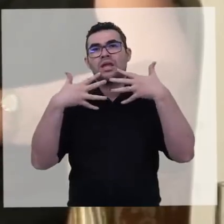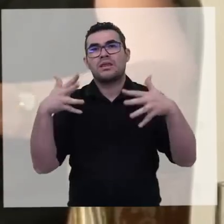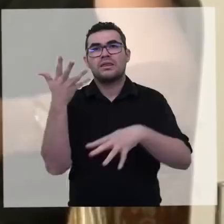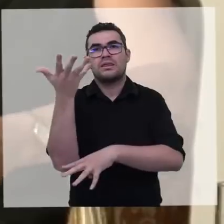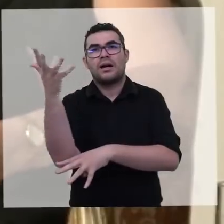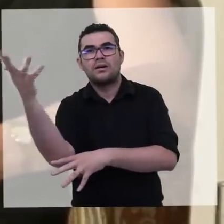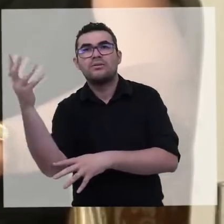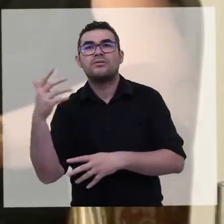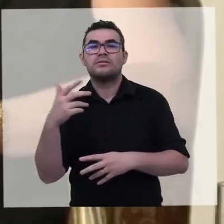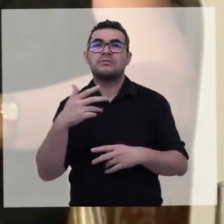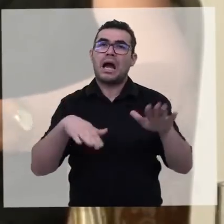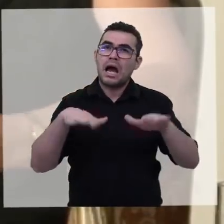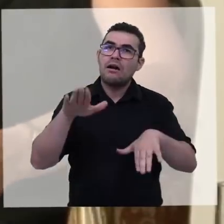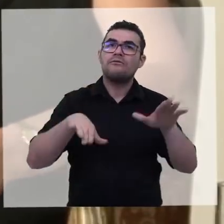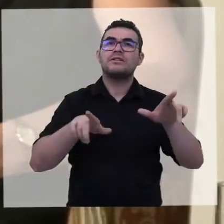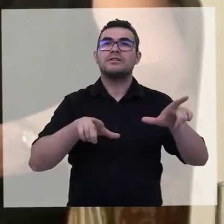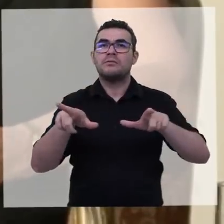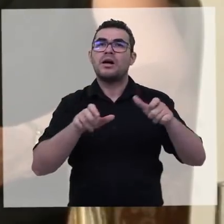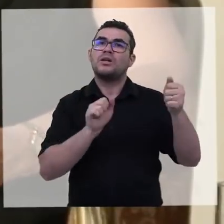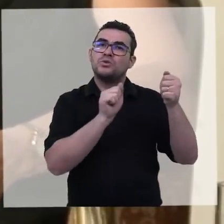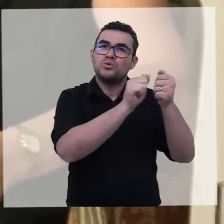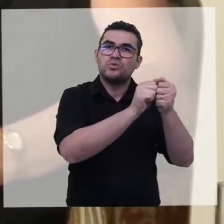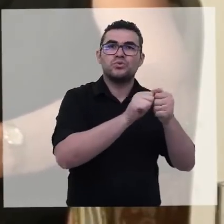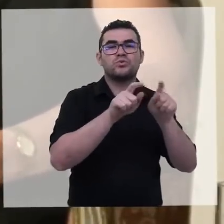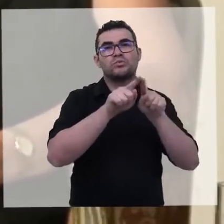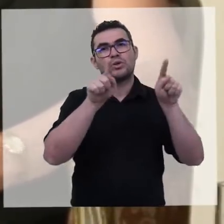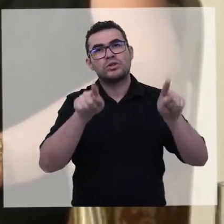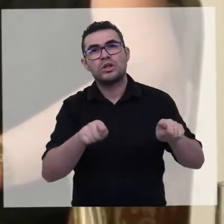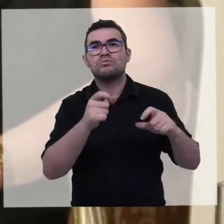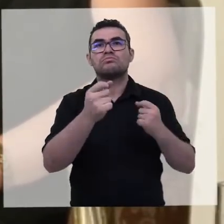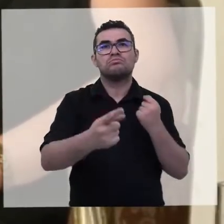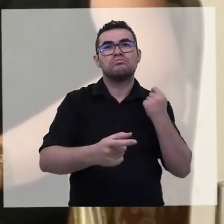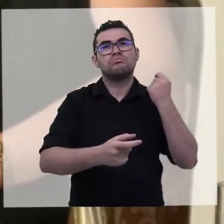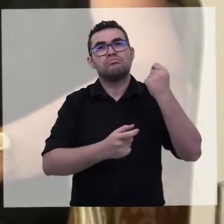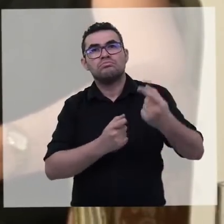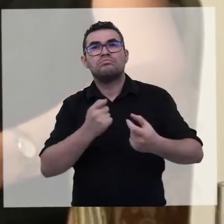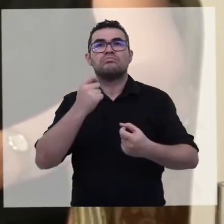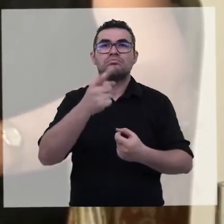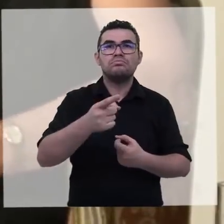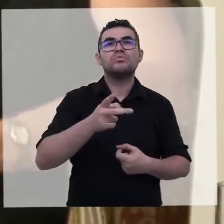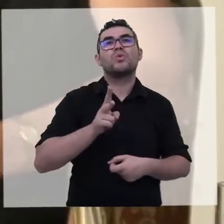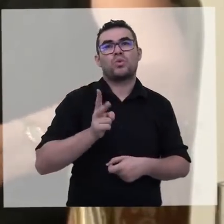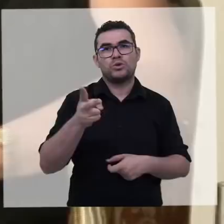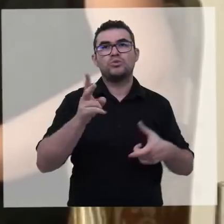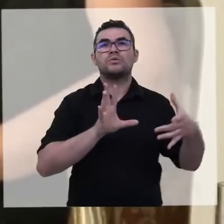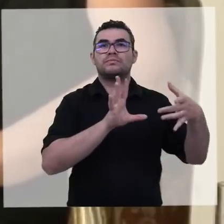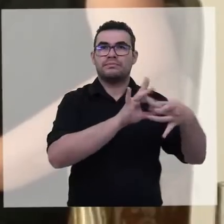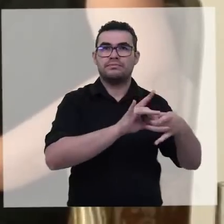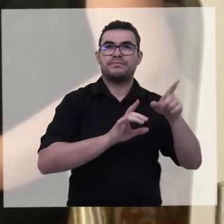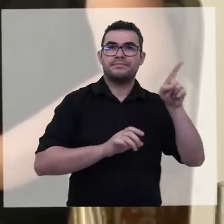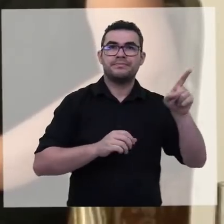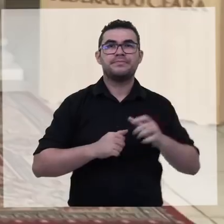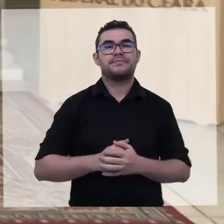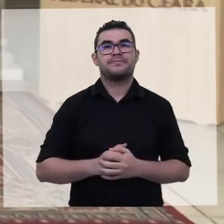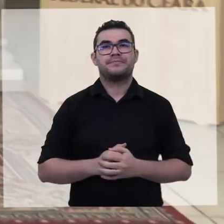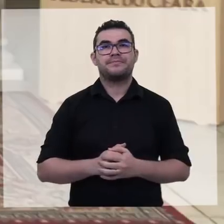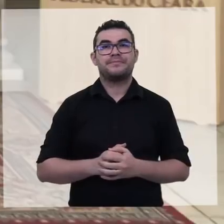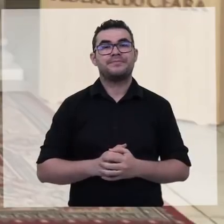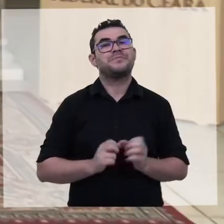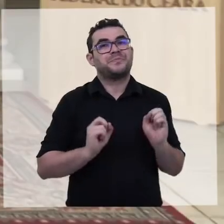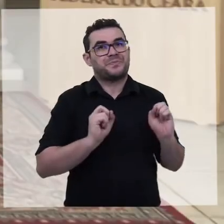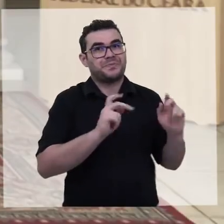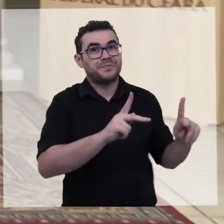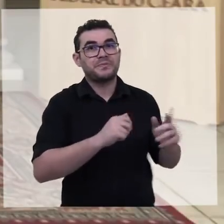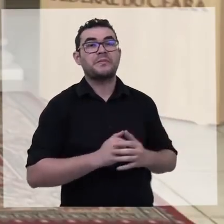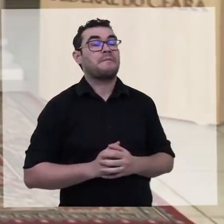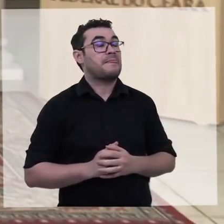sempre trabalho juntos, às vezes algum projeto, alguma coisa, mas se mantém essa parceria. Tá